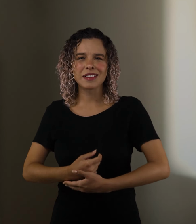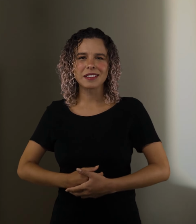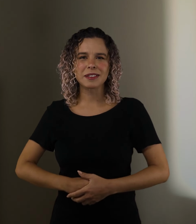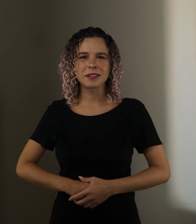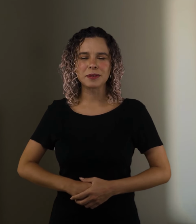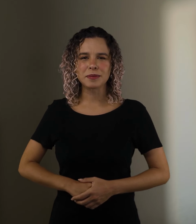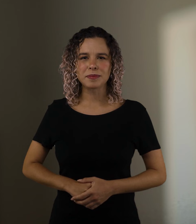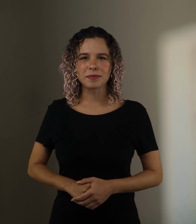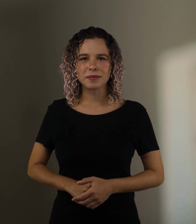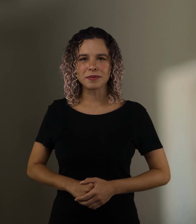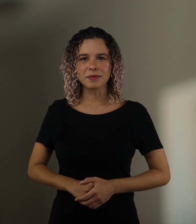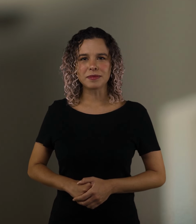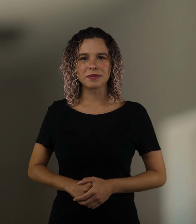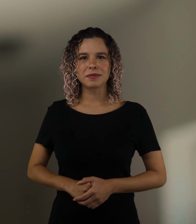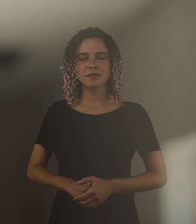luz.